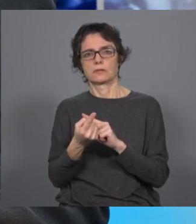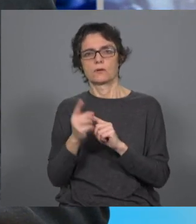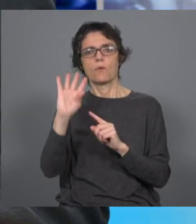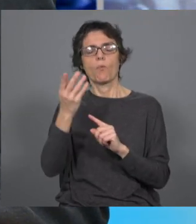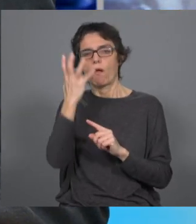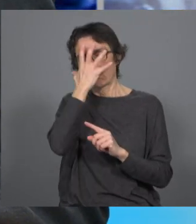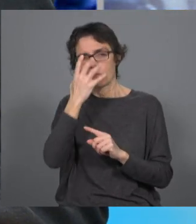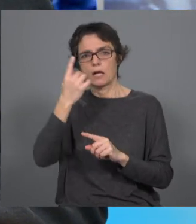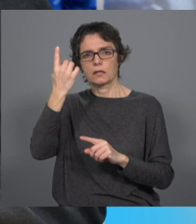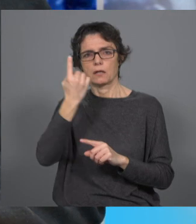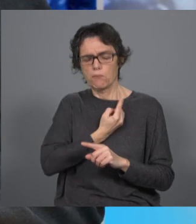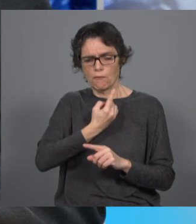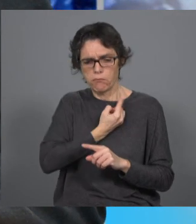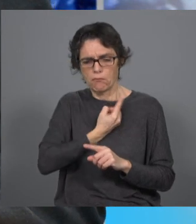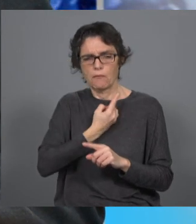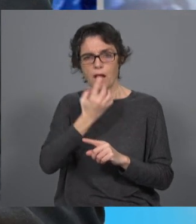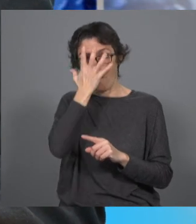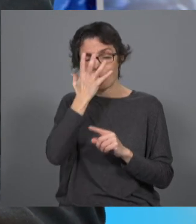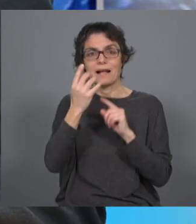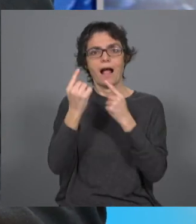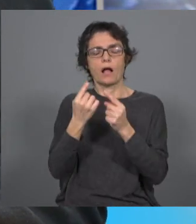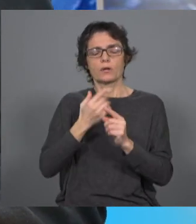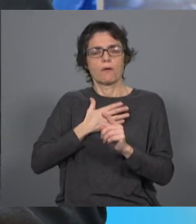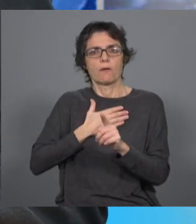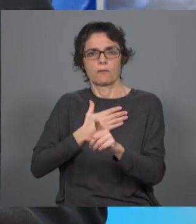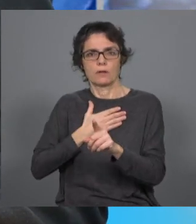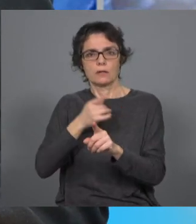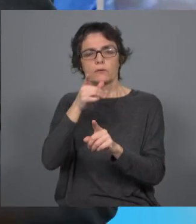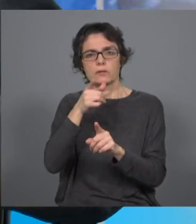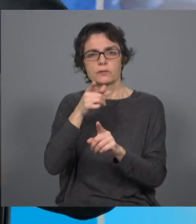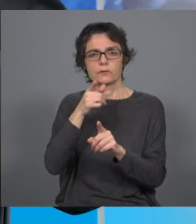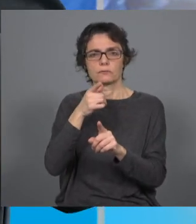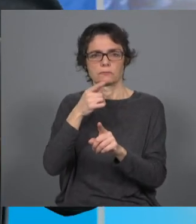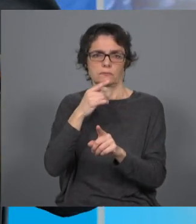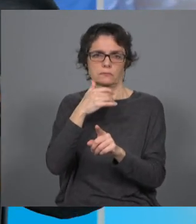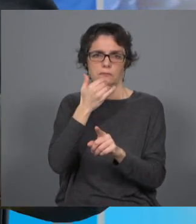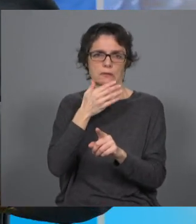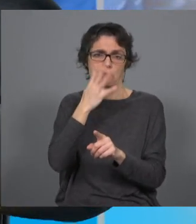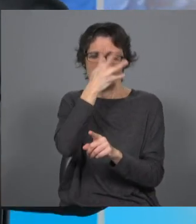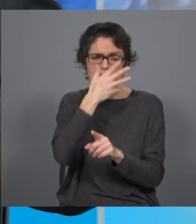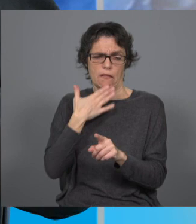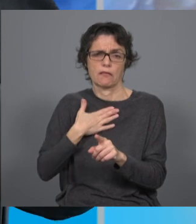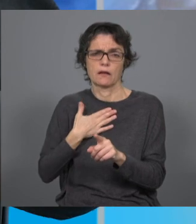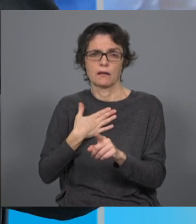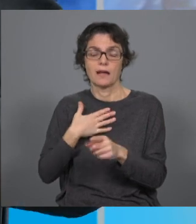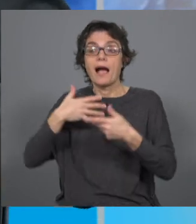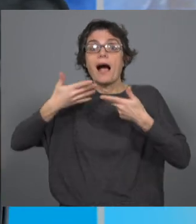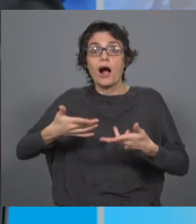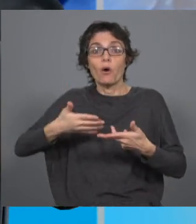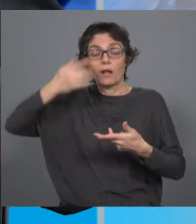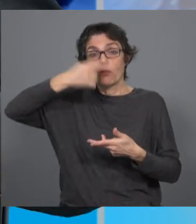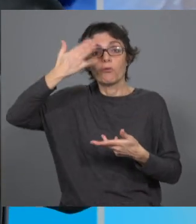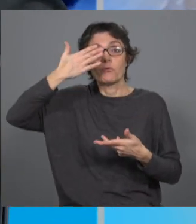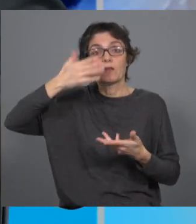infelizes, tristes. E o Carnaval é uma oportunidade para tirar essa máscara, para libertar a criança, para dar vida a